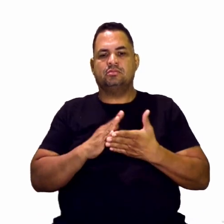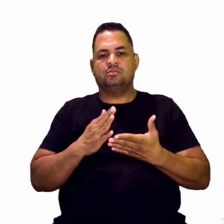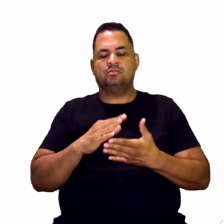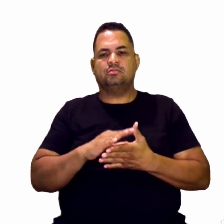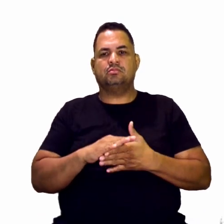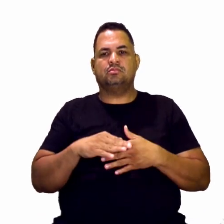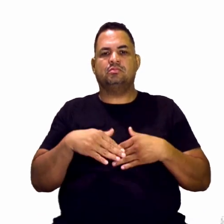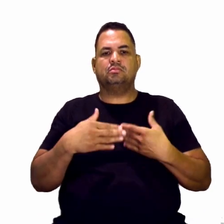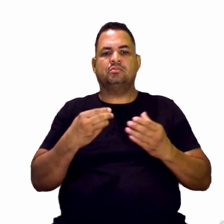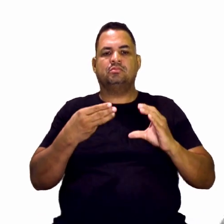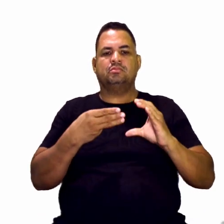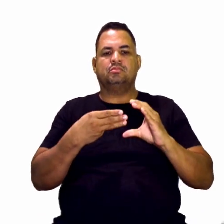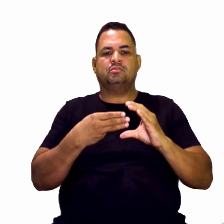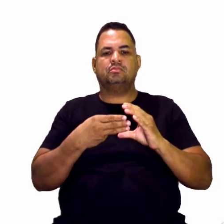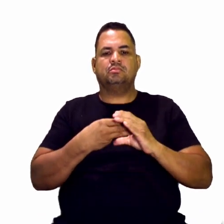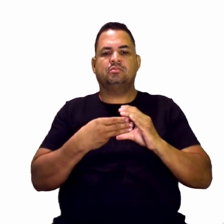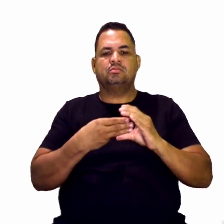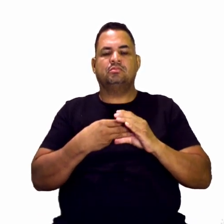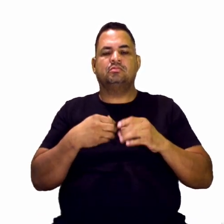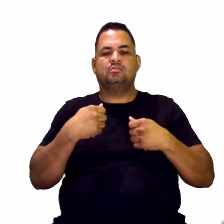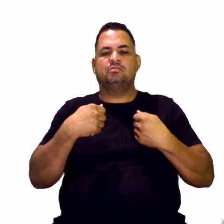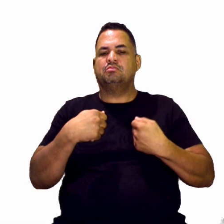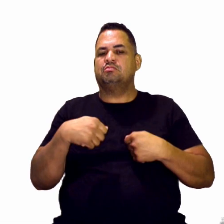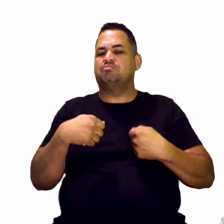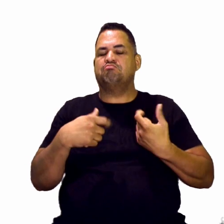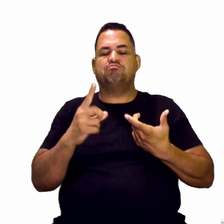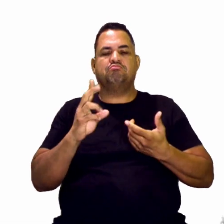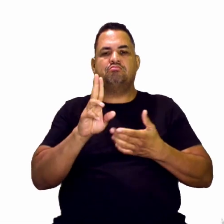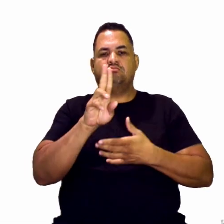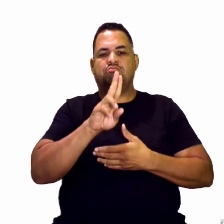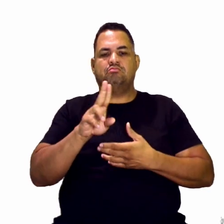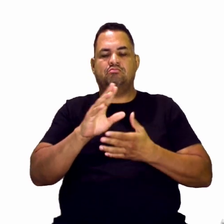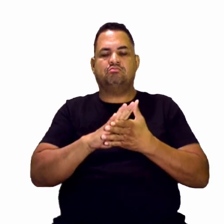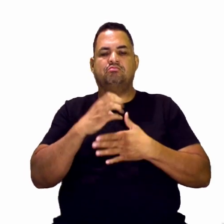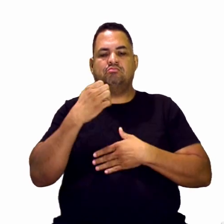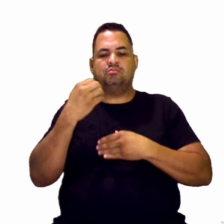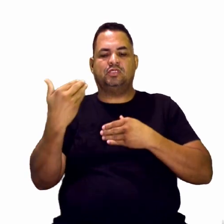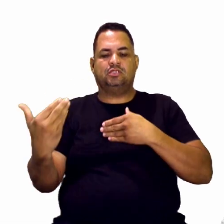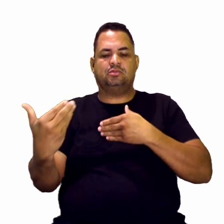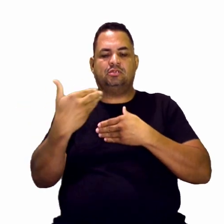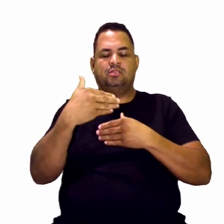por qual a célula não precisa gastar energia para permitir a entrada da